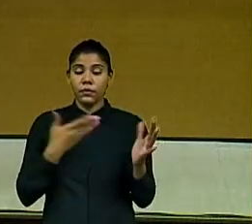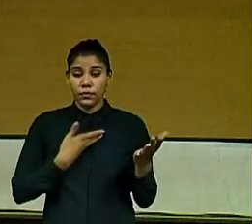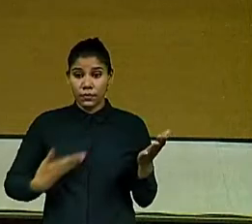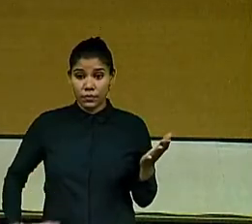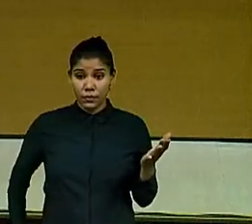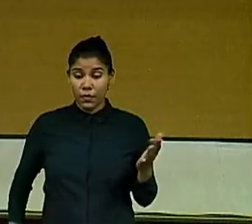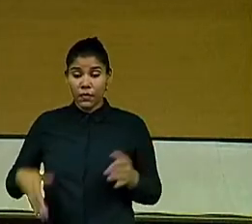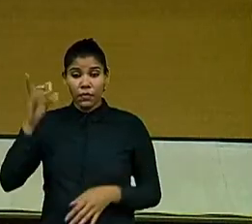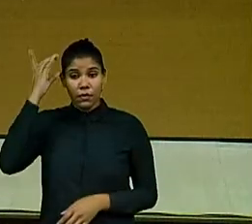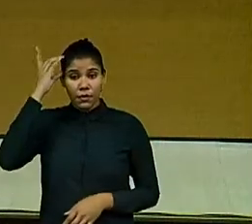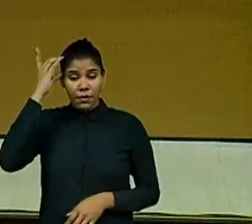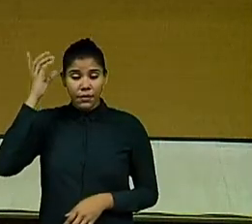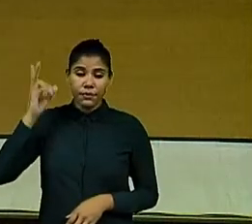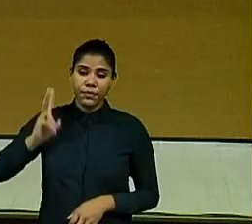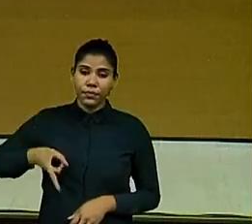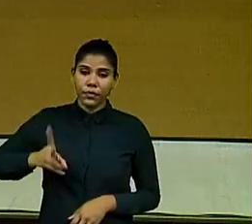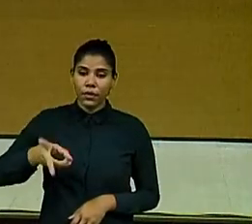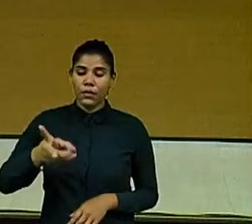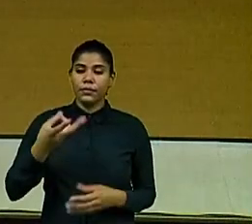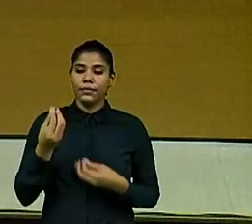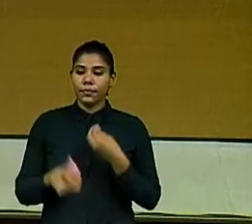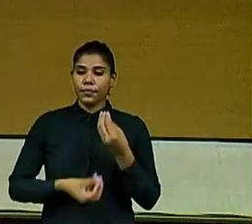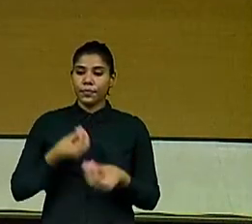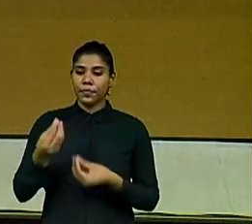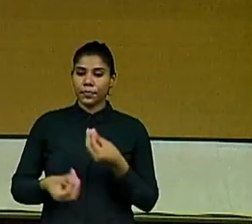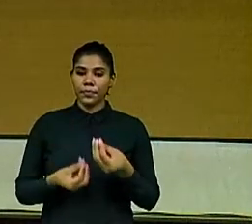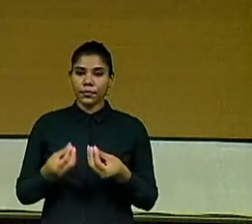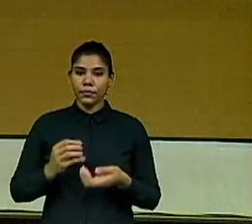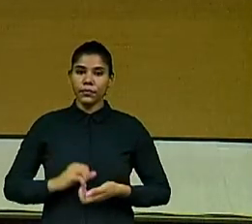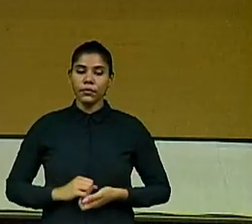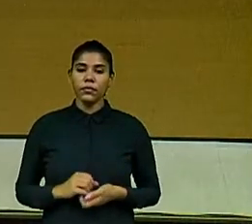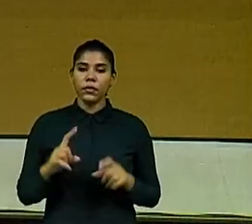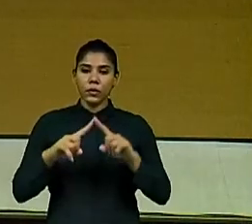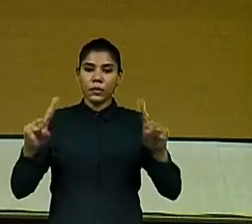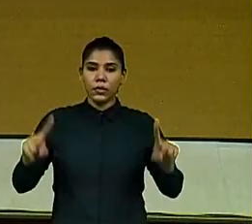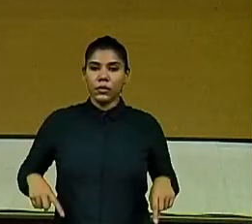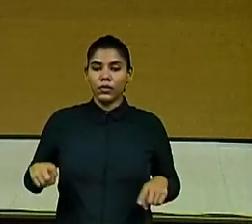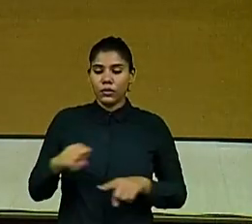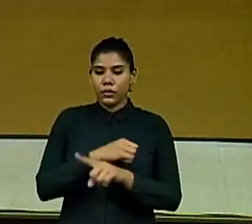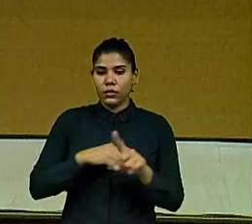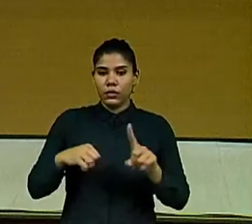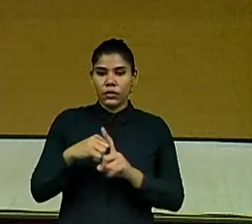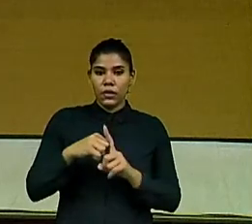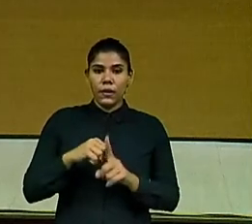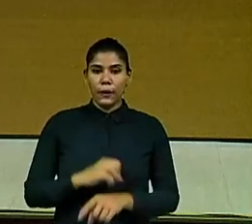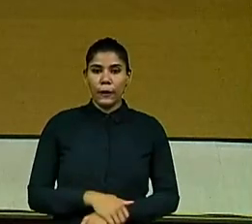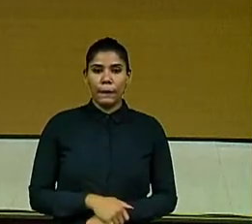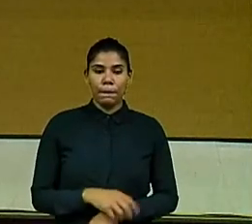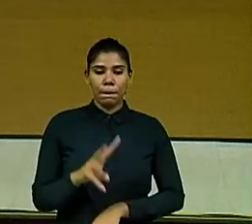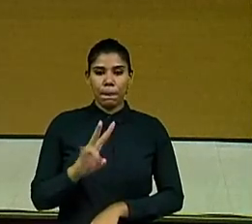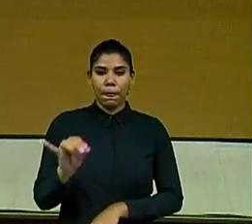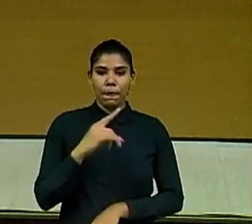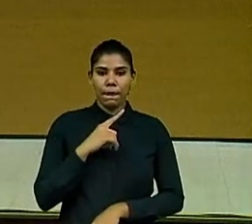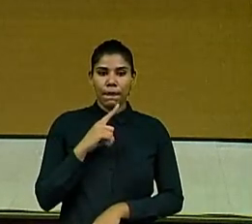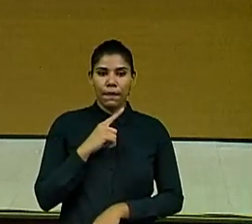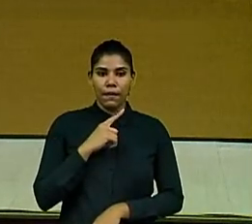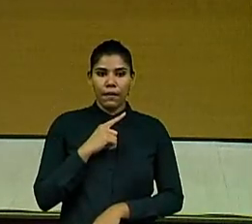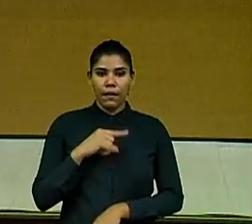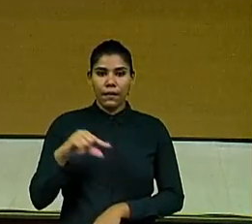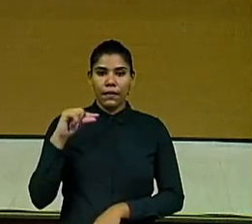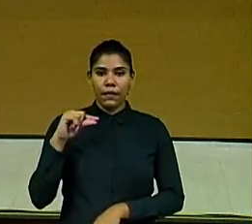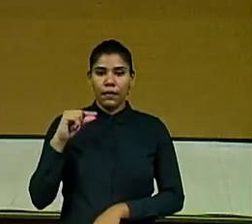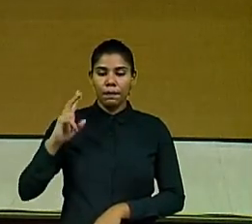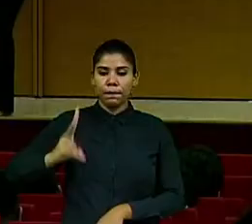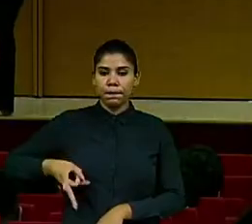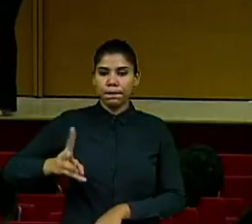segue né com essa com esses programas sociais né a gente vai ter a continuidade